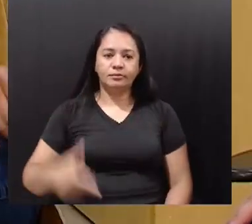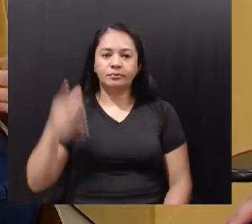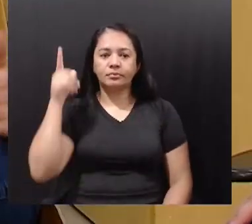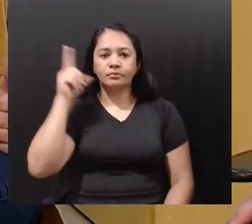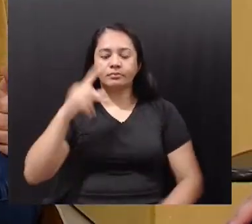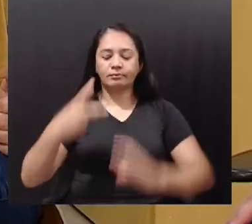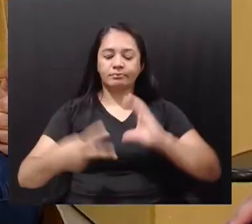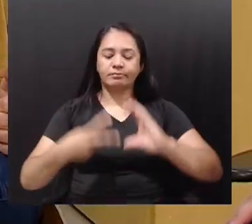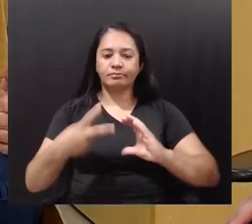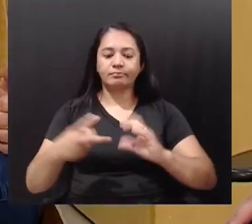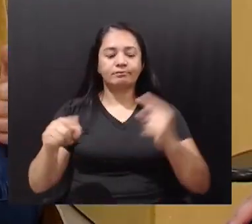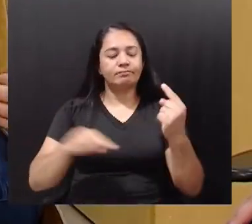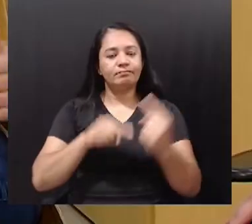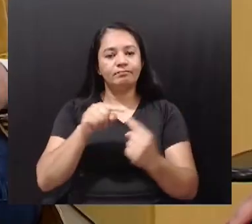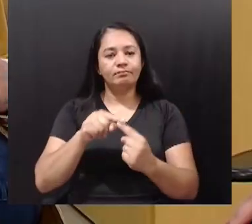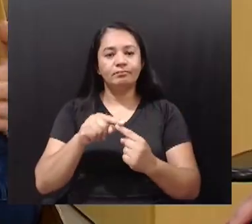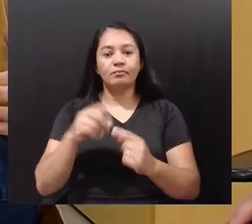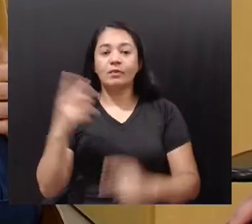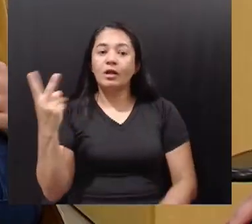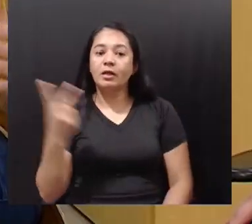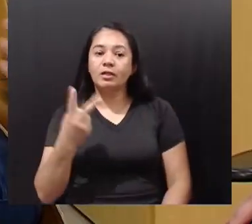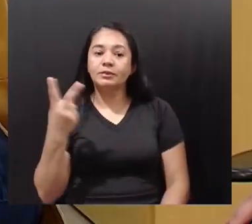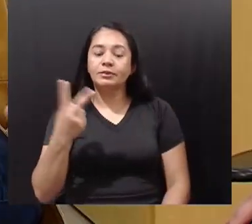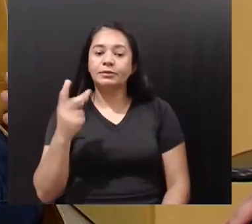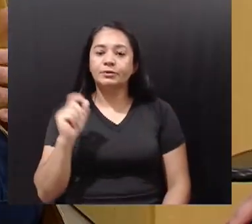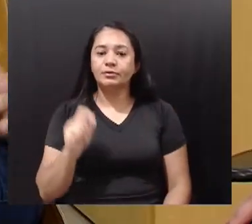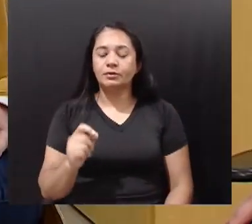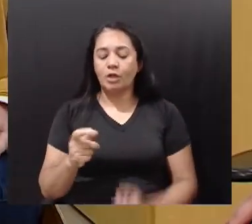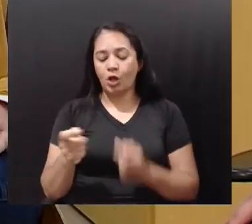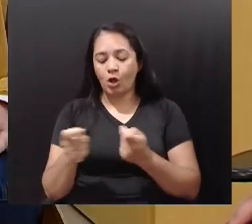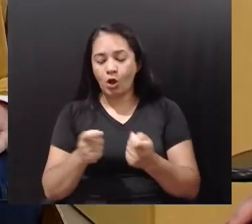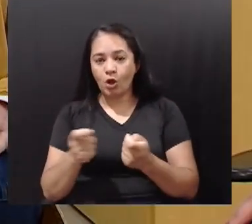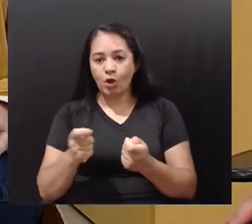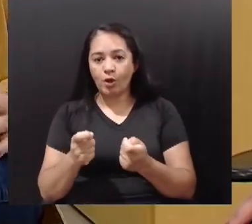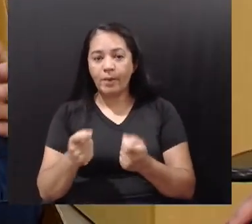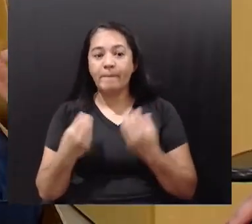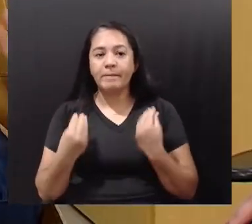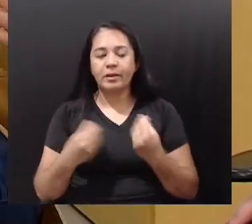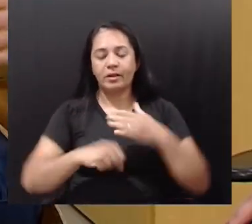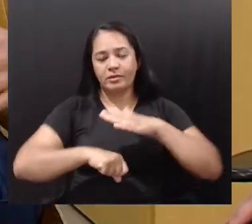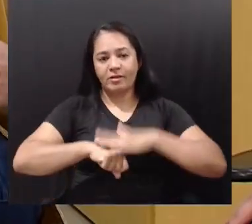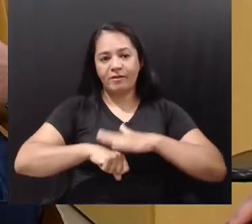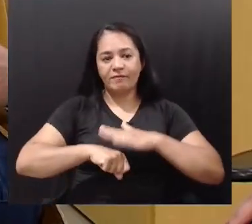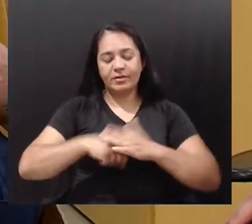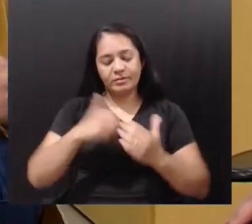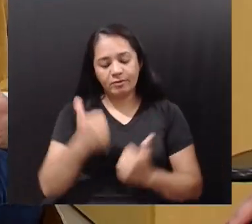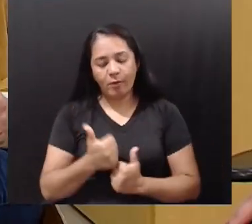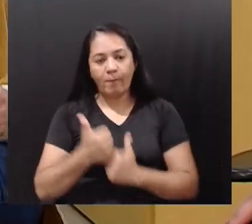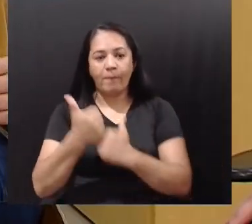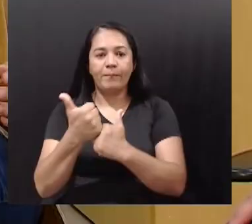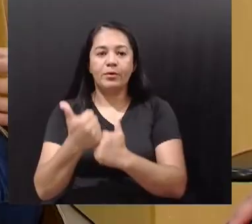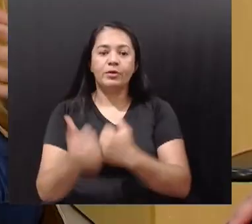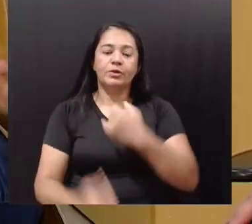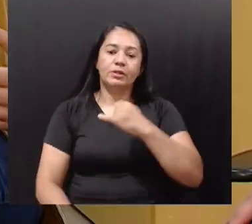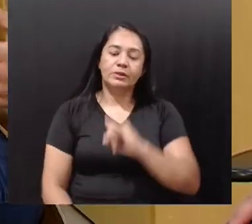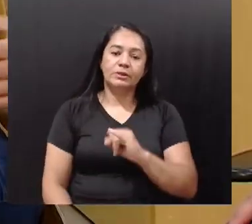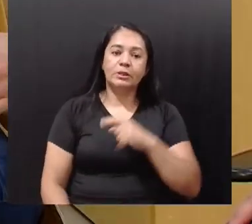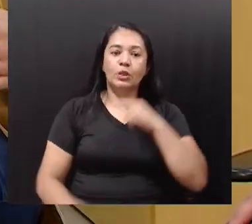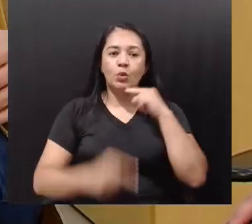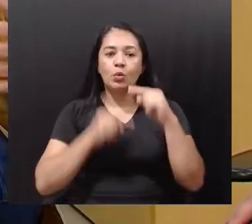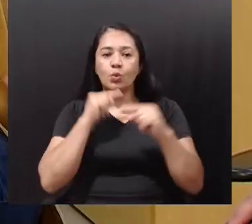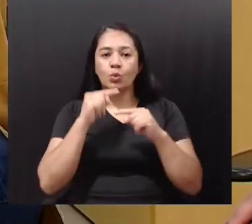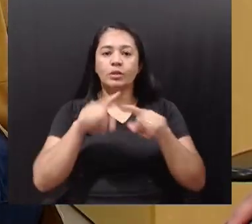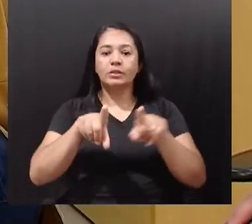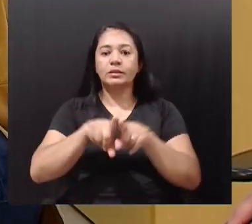defesa entra aí sim a controladoria para fazer esse suporte, caso eles tenham alguma dúvida, e também atuar de